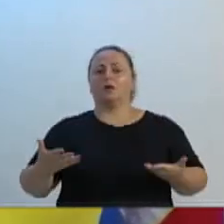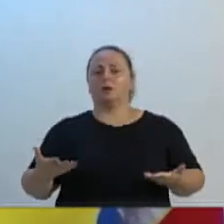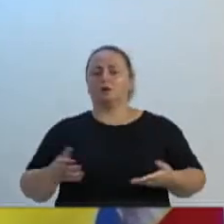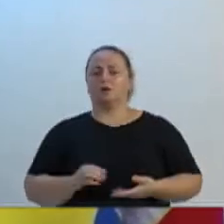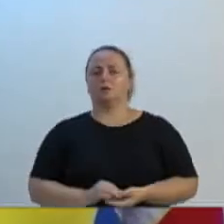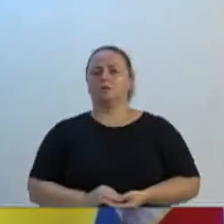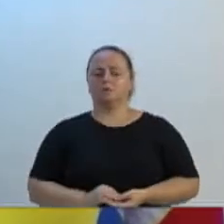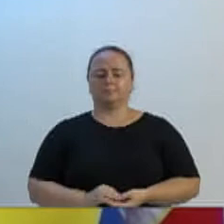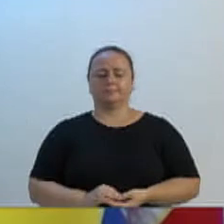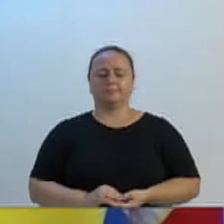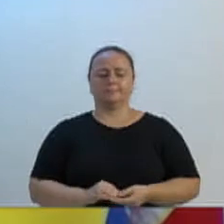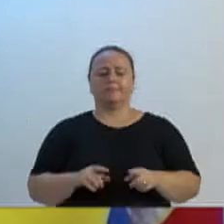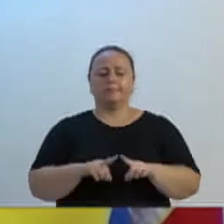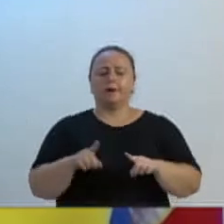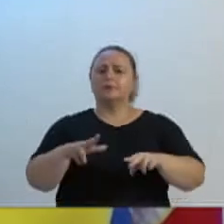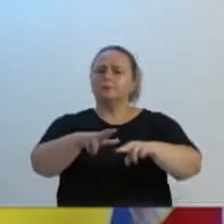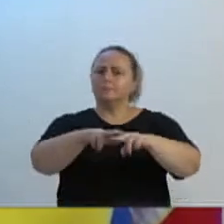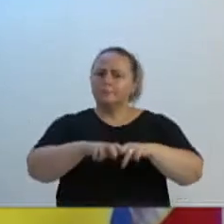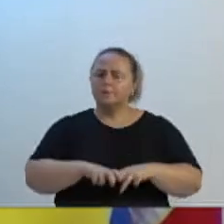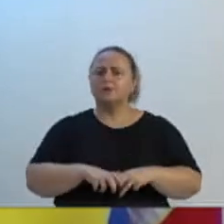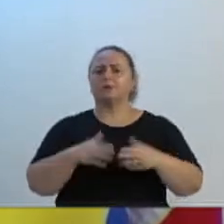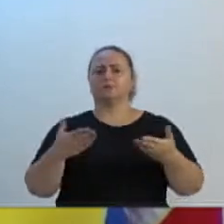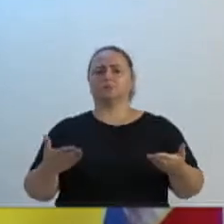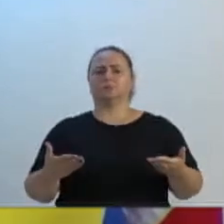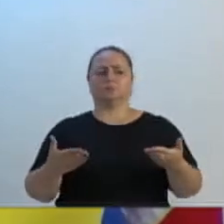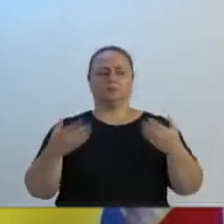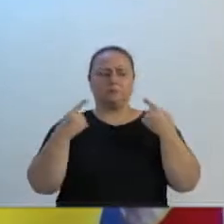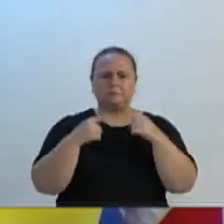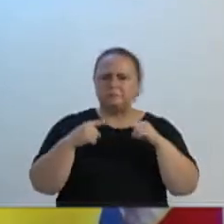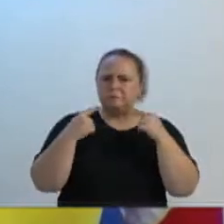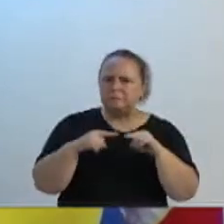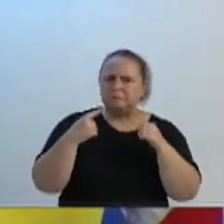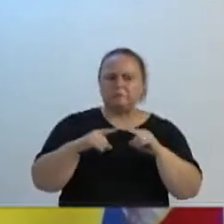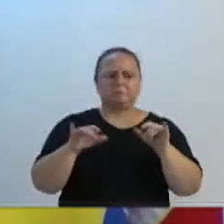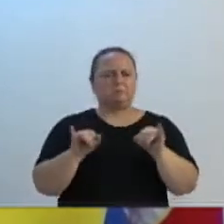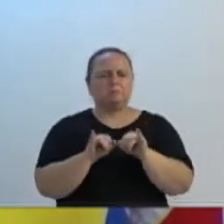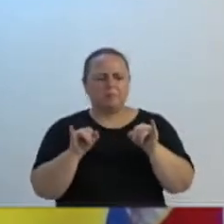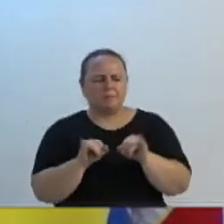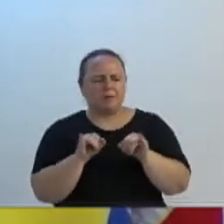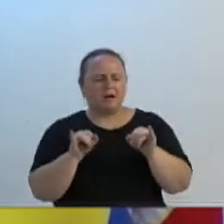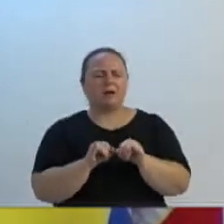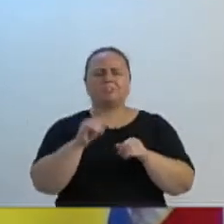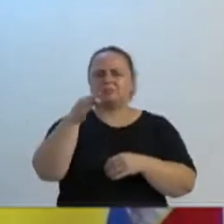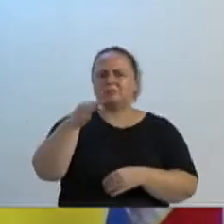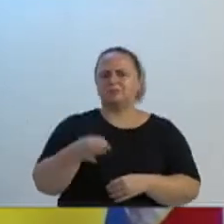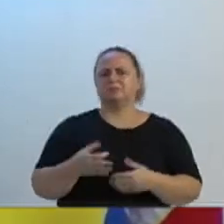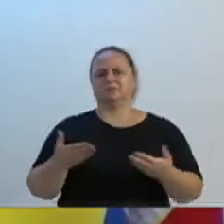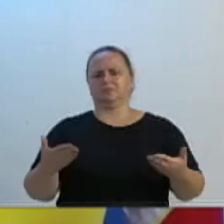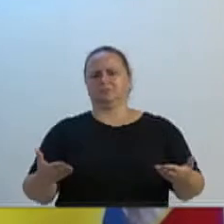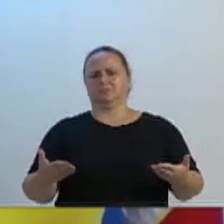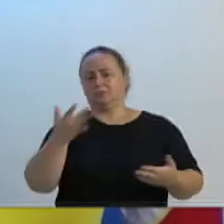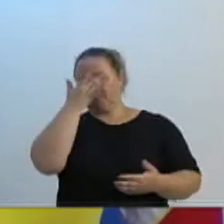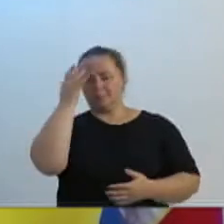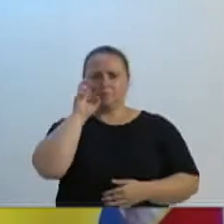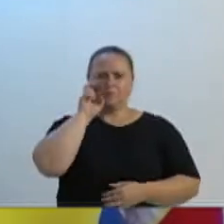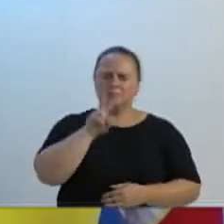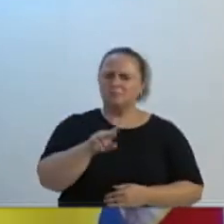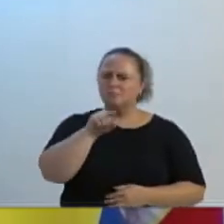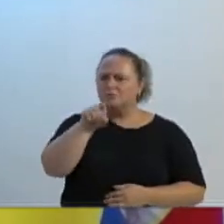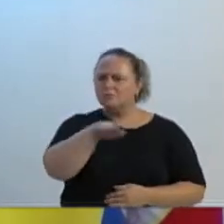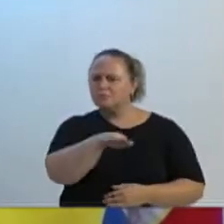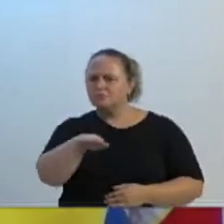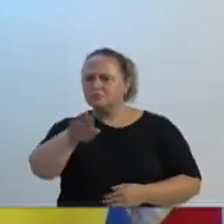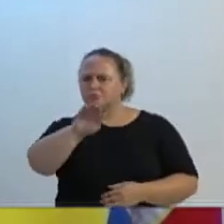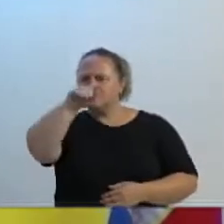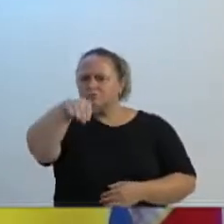por que faça eu fazem essas fotos e acabam escrevendo em ofício isso aí olha você tá tão olha para frente tem uma lombada